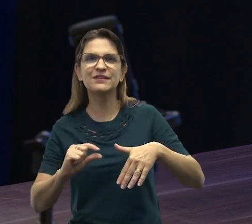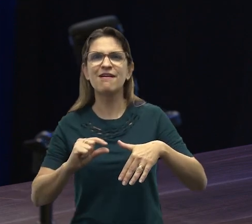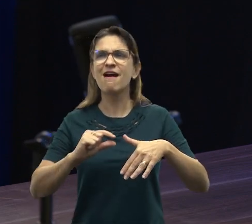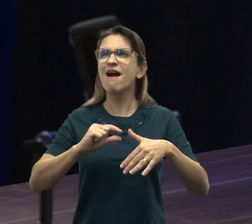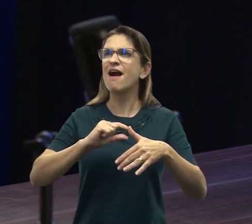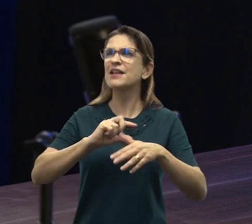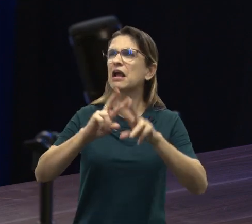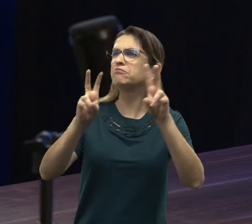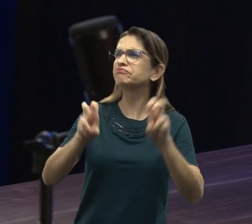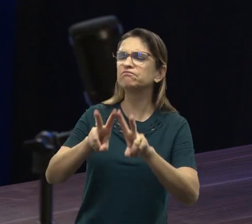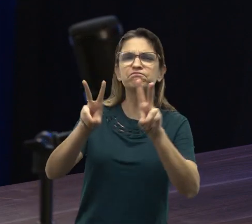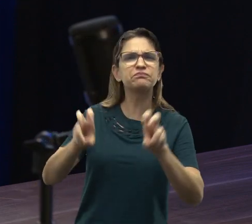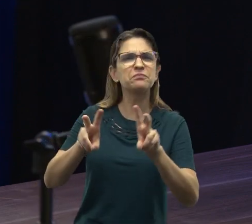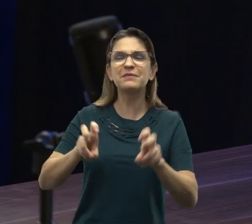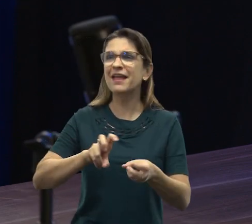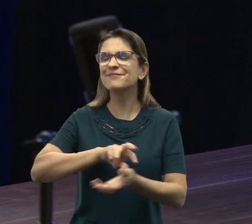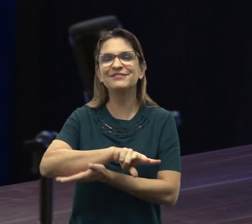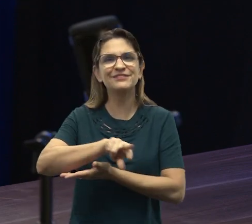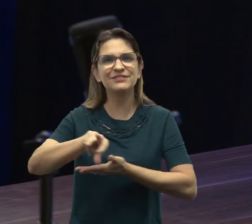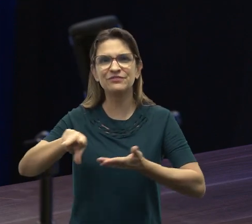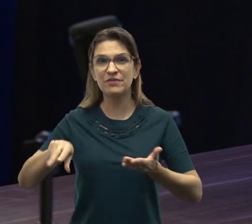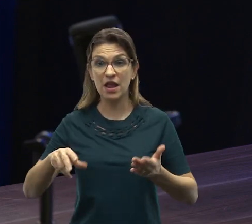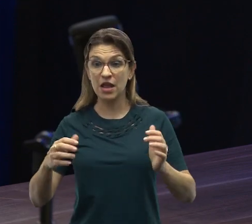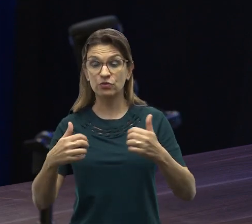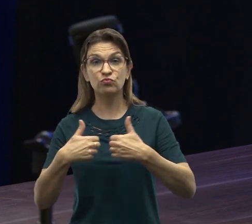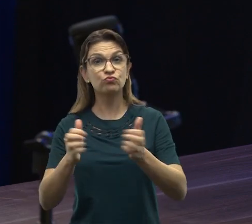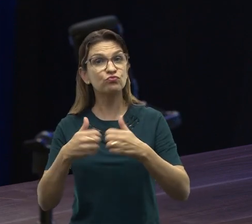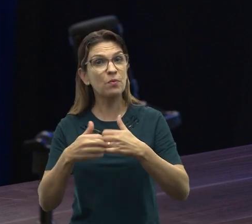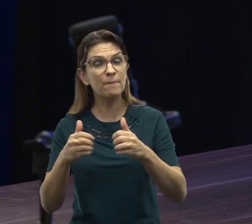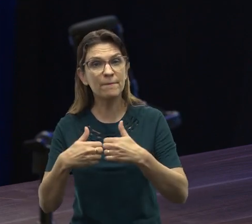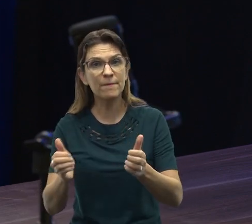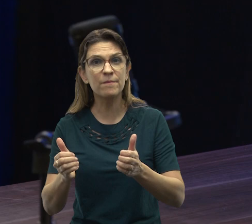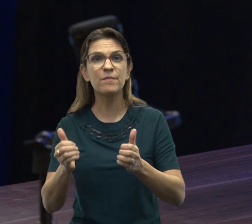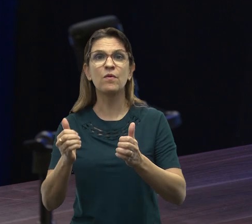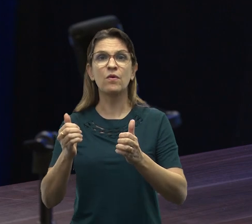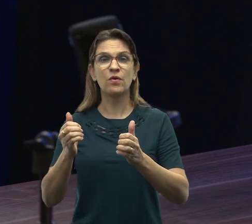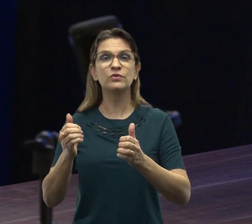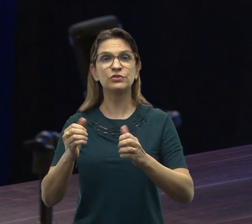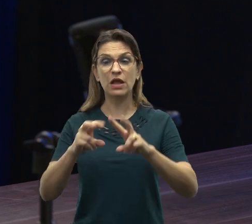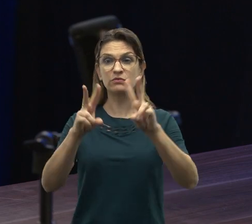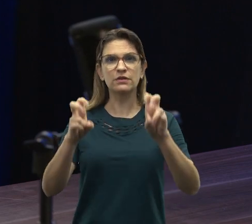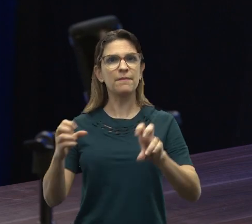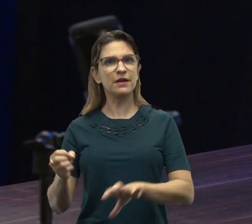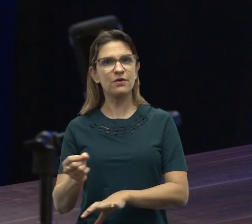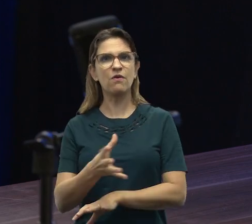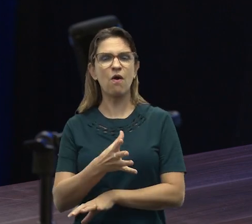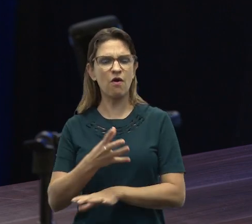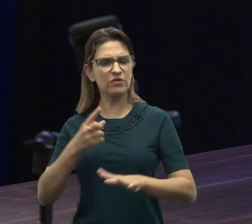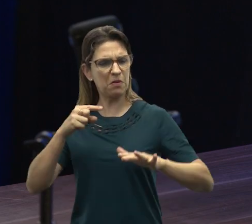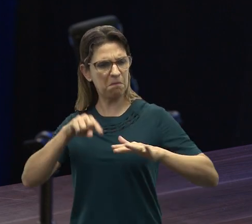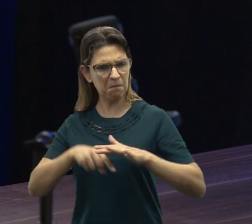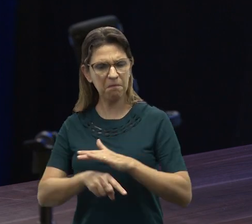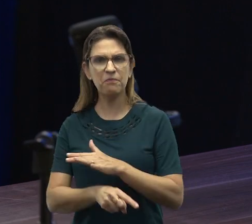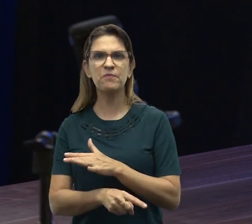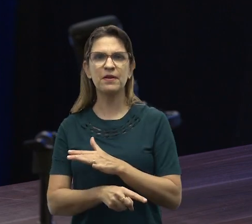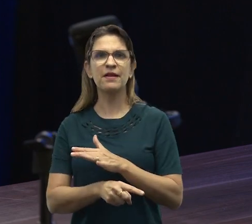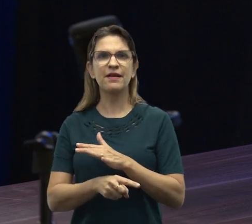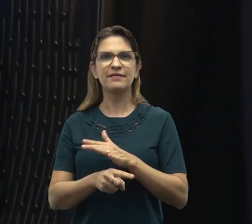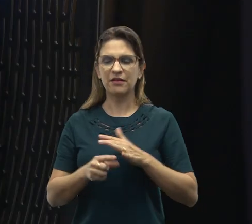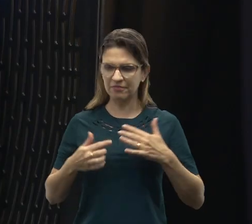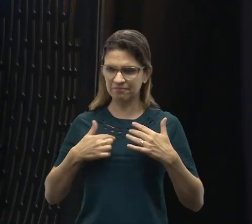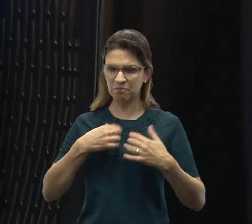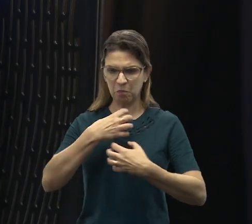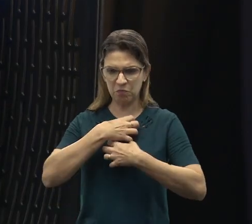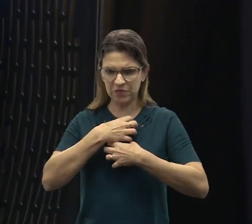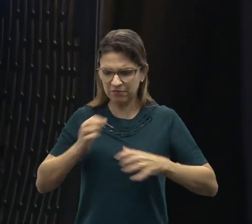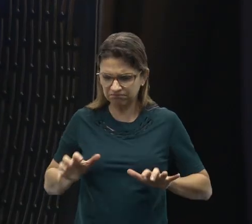transporte agora, que é algo novo que a gente está nos aprofundando, né? Então, isso me estimula intelectualmente.